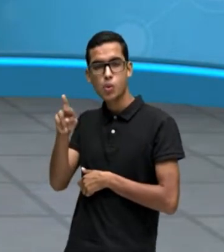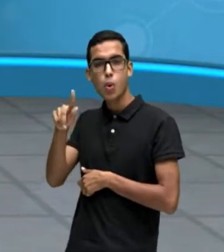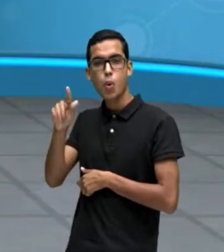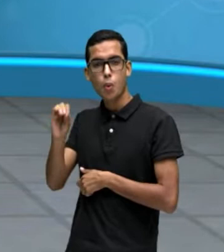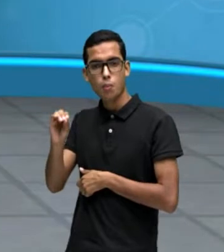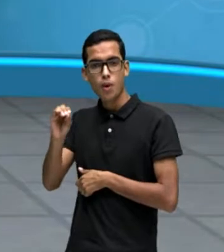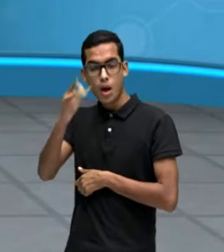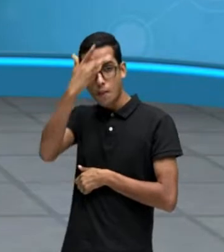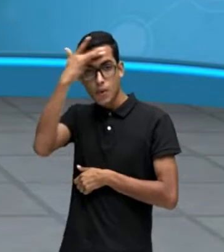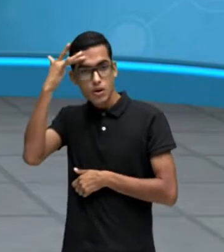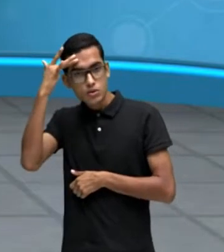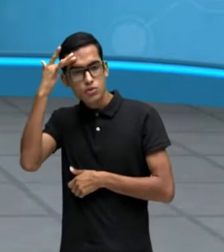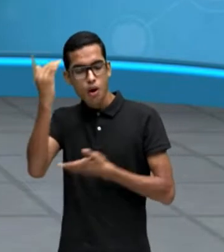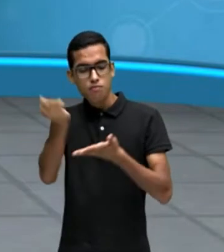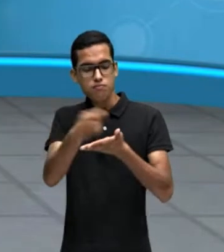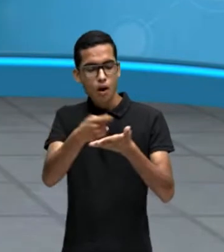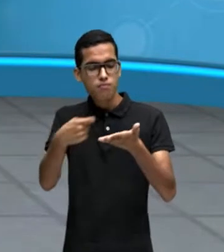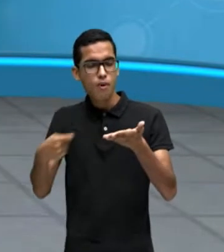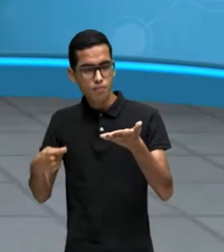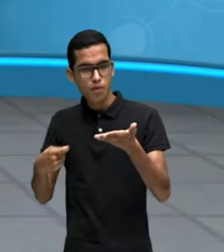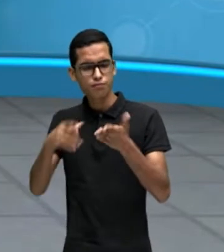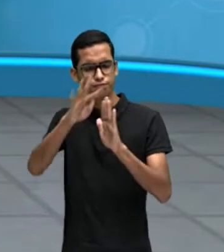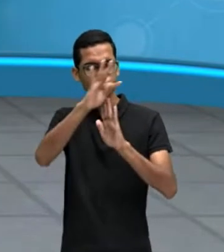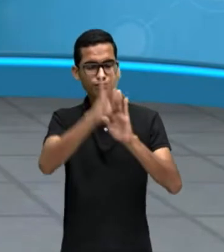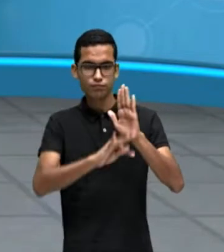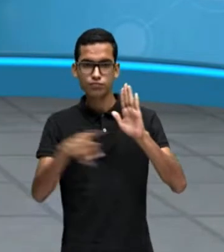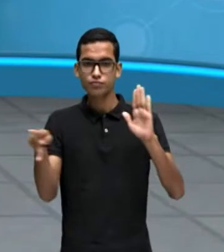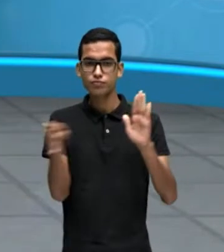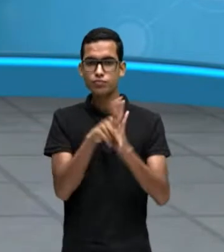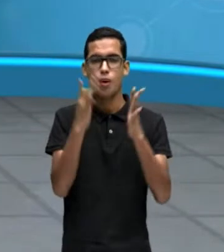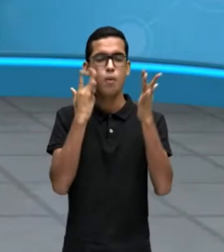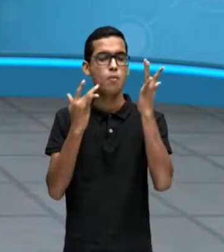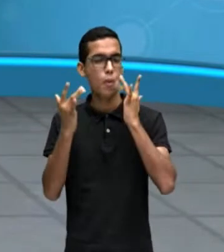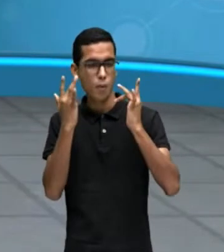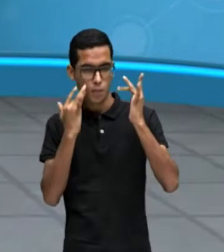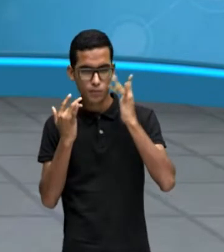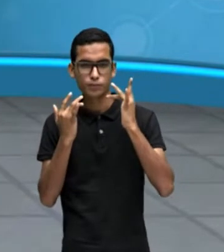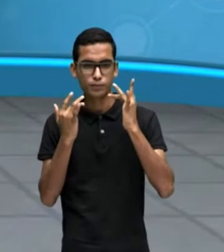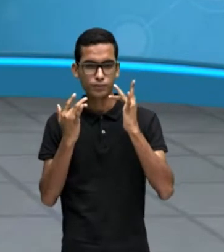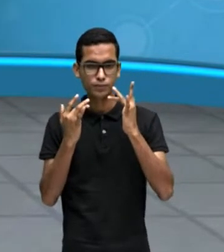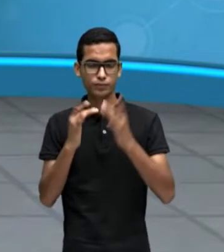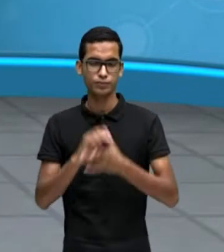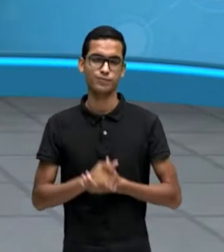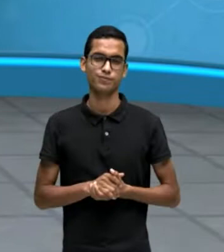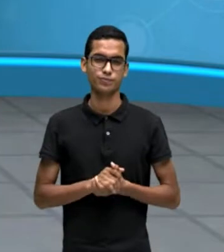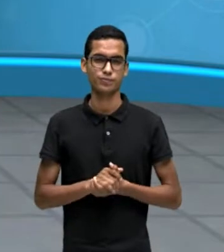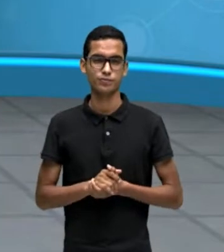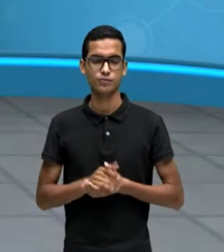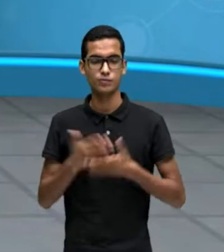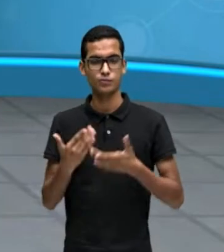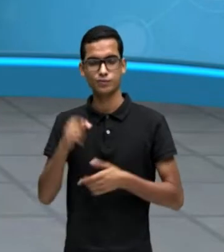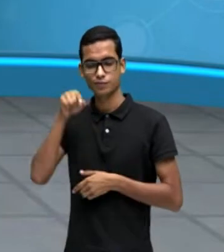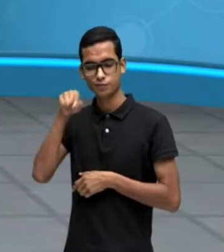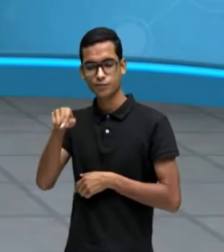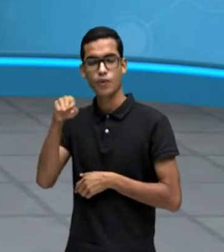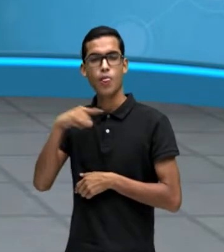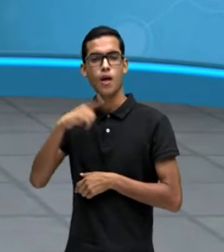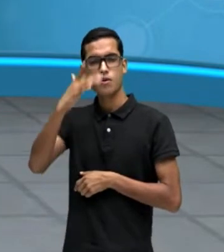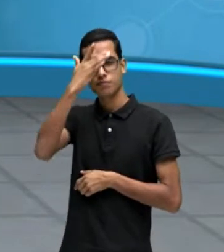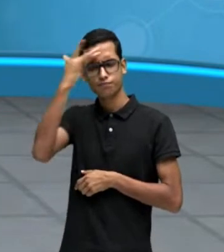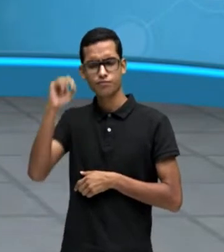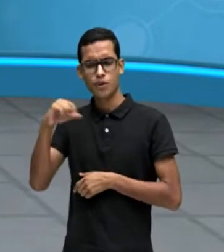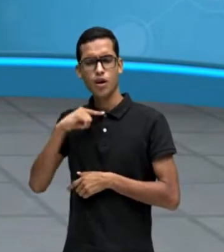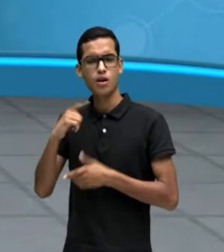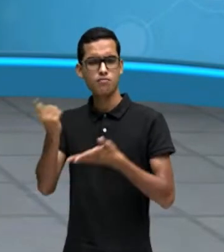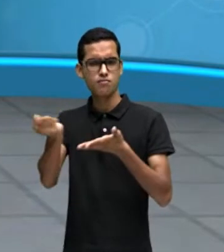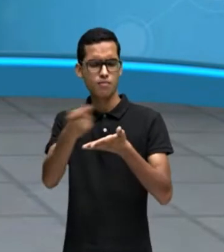teatro, né? A arte de escrever esses textos é a dramaturgia. E o dramaturgo é aquela pessoa que